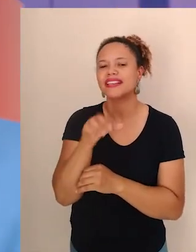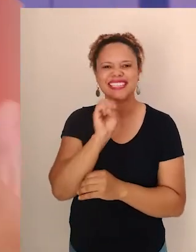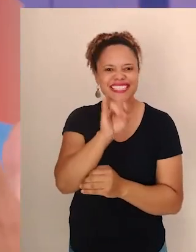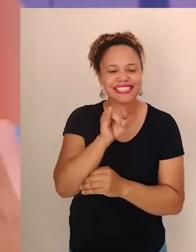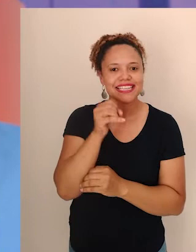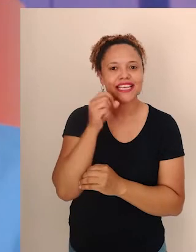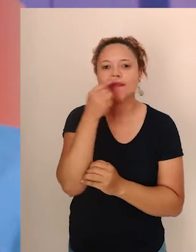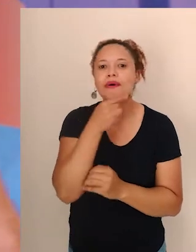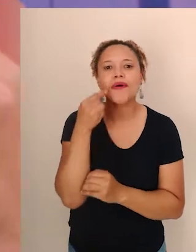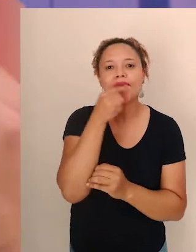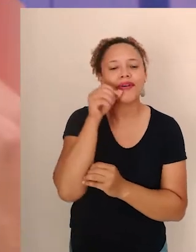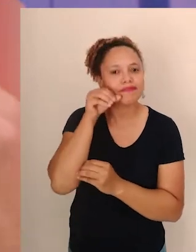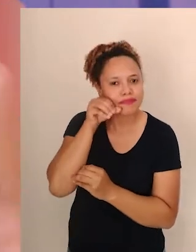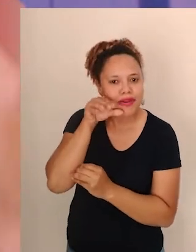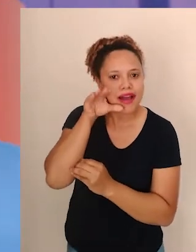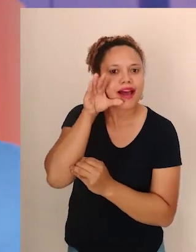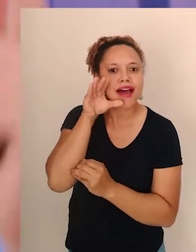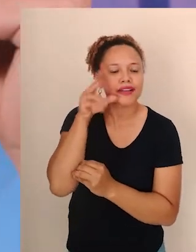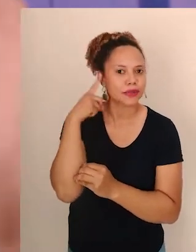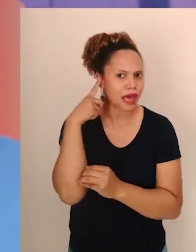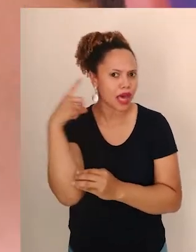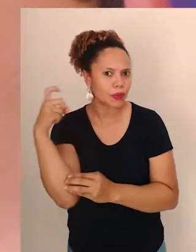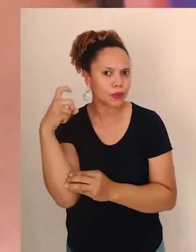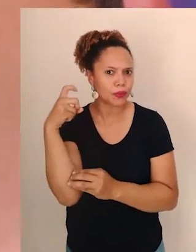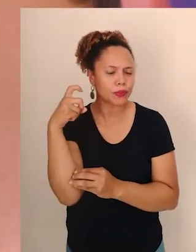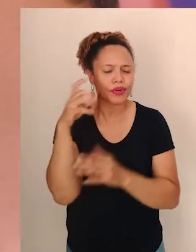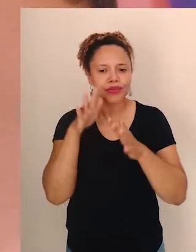Se eu abro a boca, né, com um sorriso, o som vai ficar mais agudo.